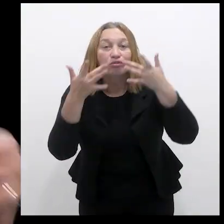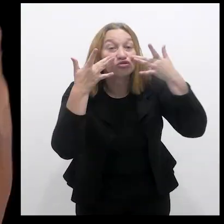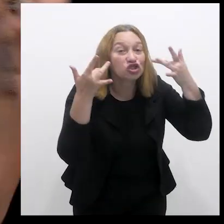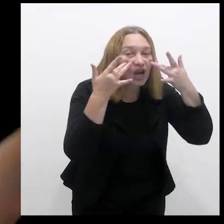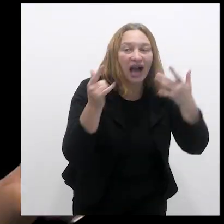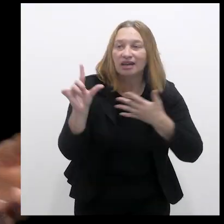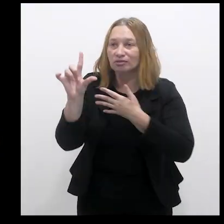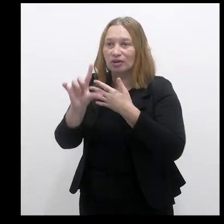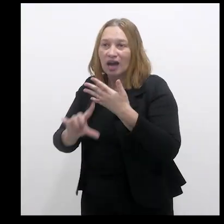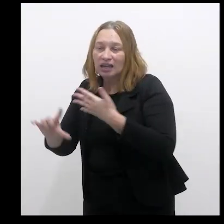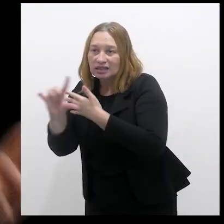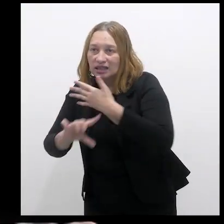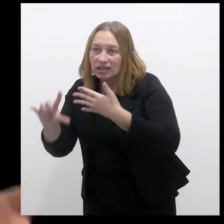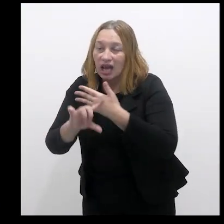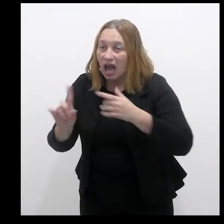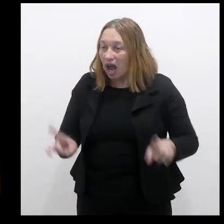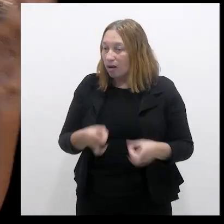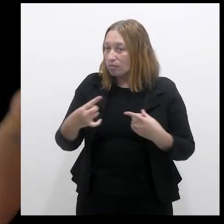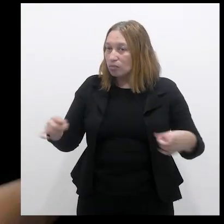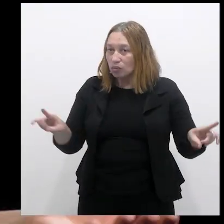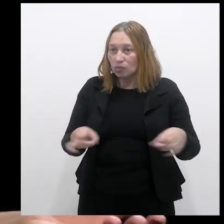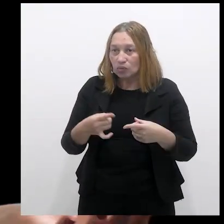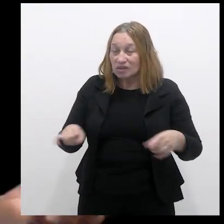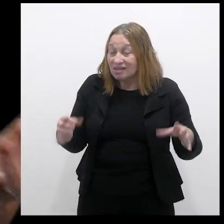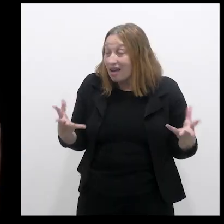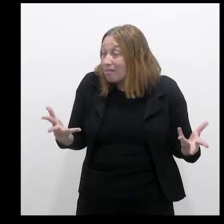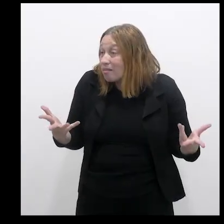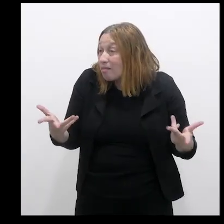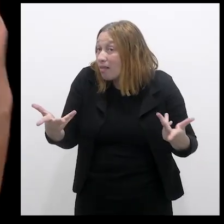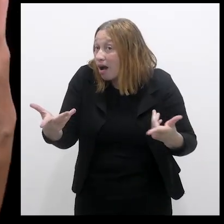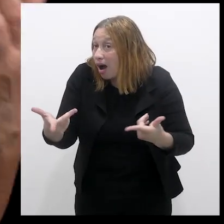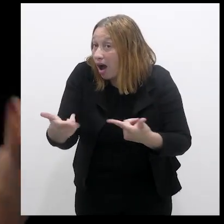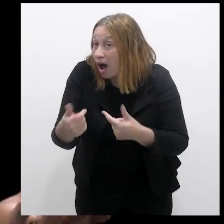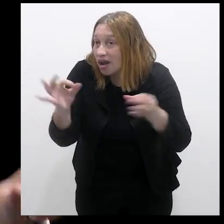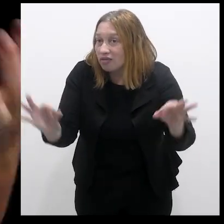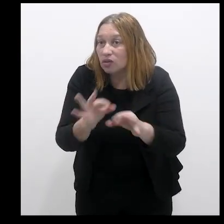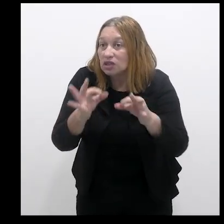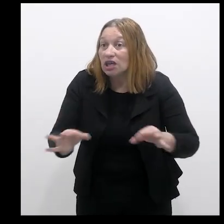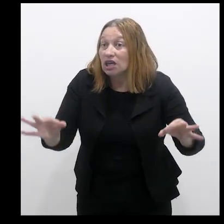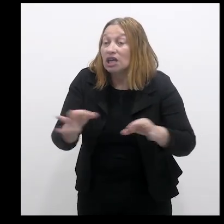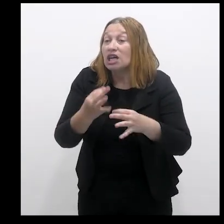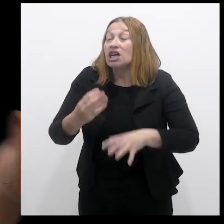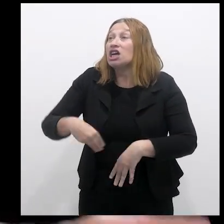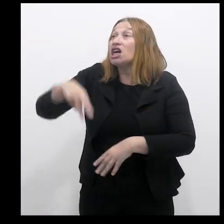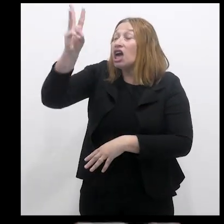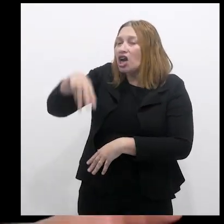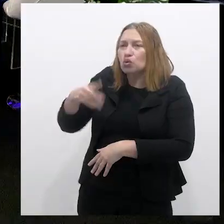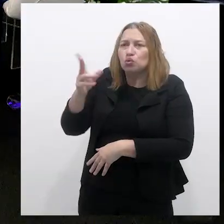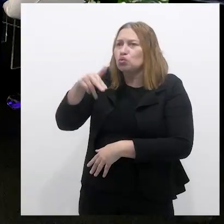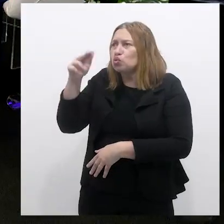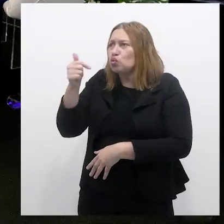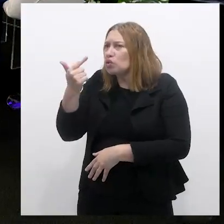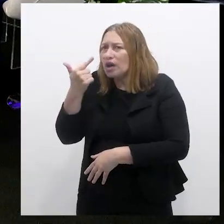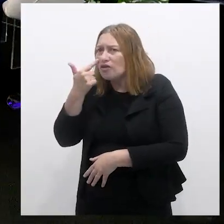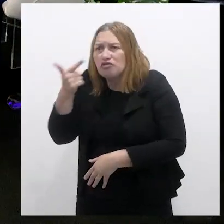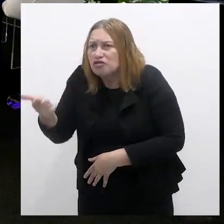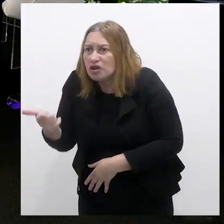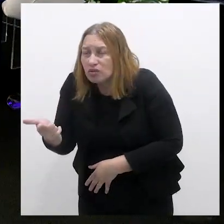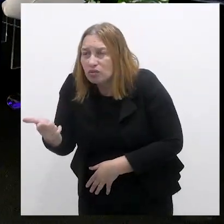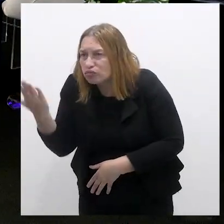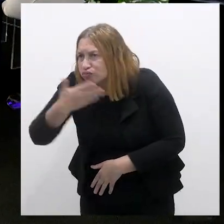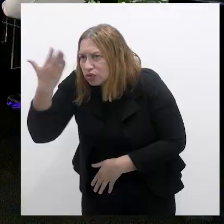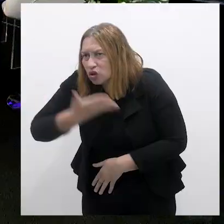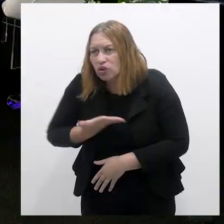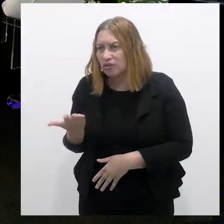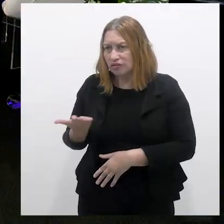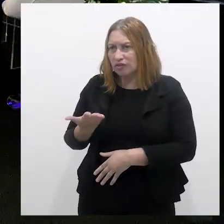vida, como o teatro, como a literatura. A música de concerto, ela é maravilhosa e só não gosta quem não viu. Exatamente. Quem nunca foi,